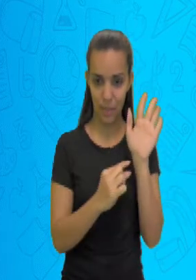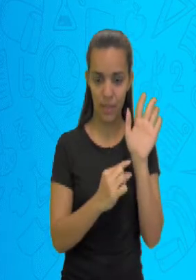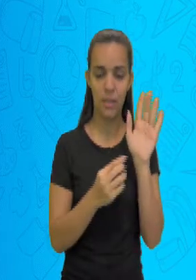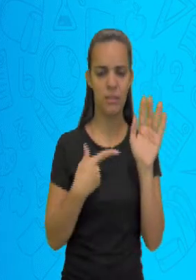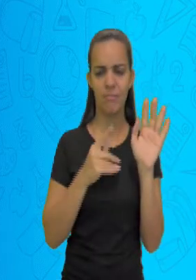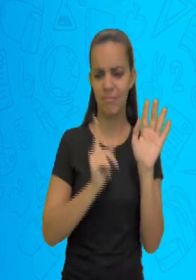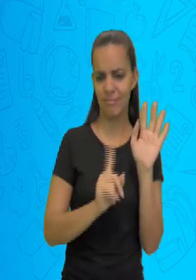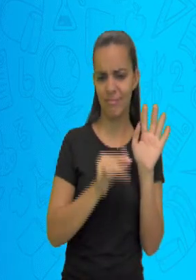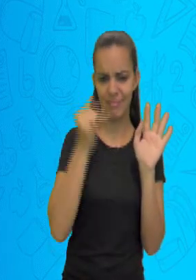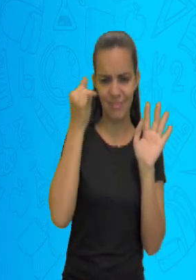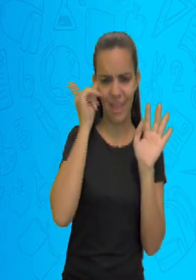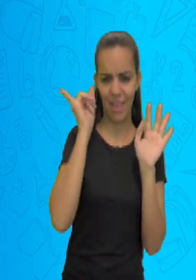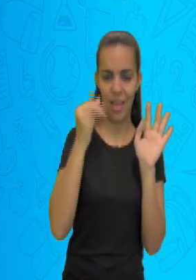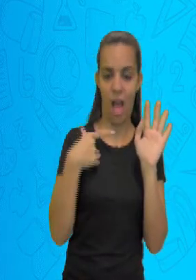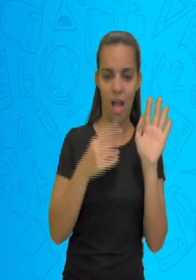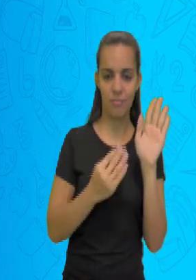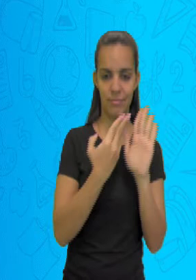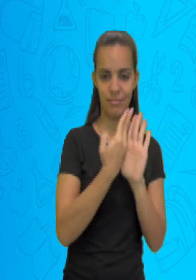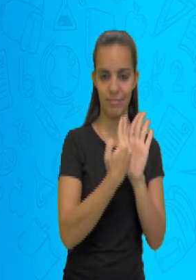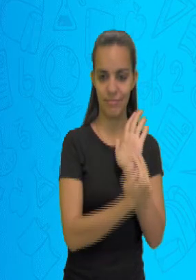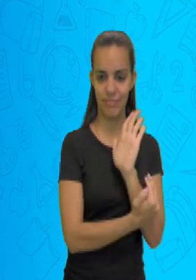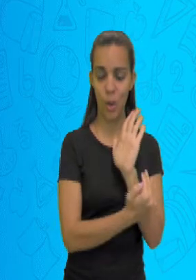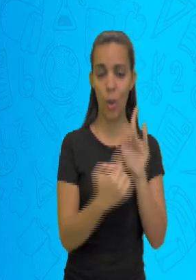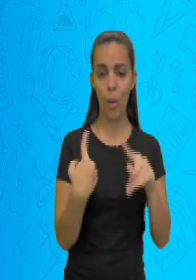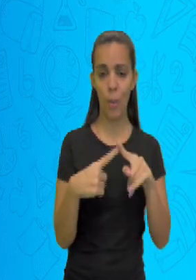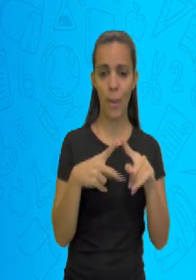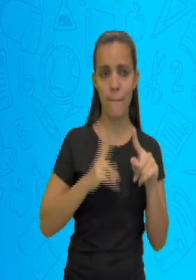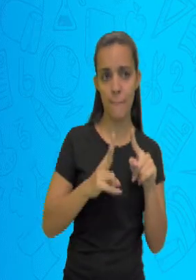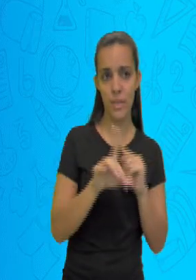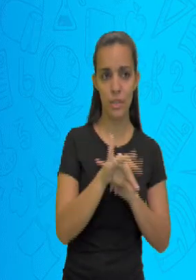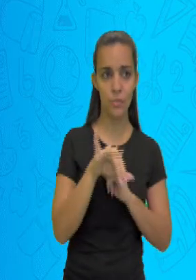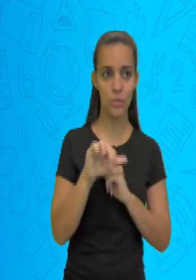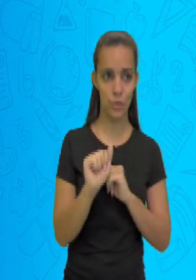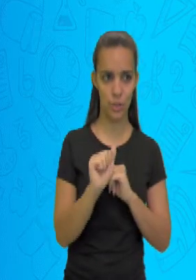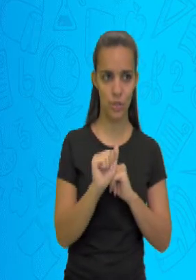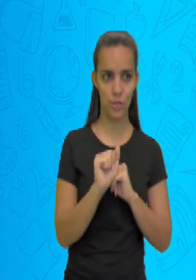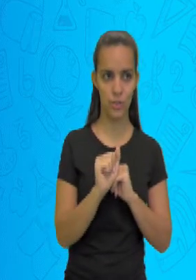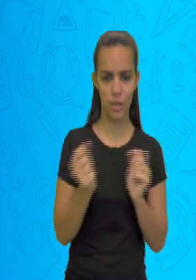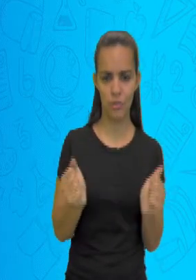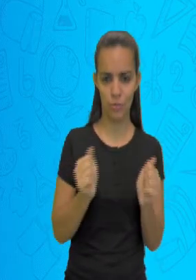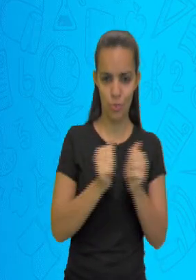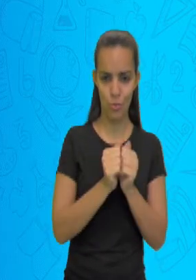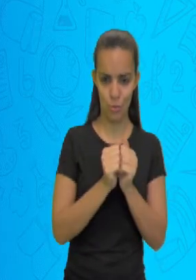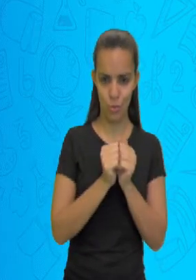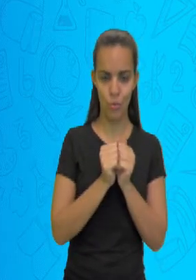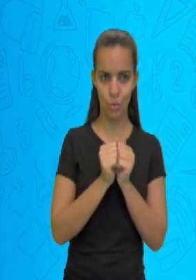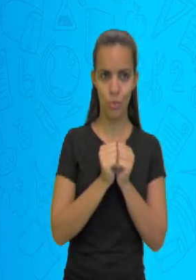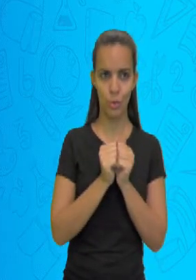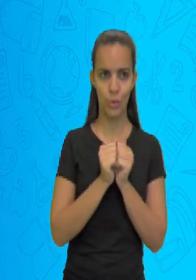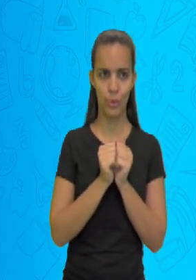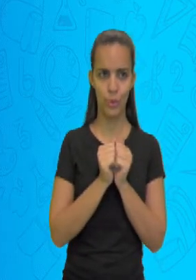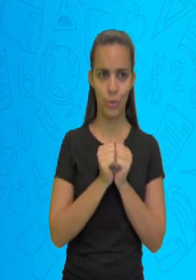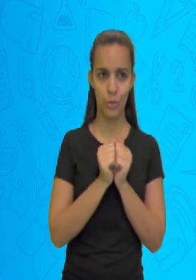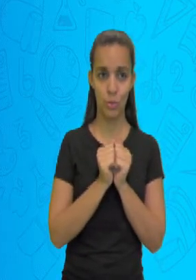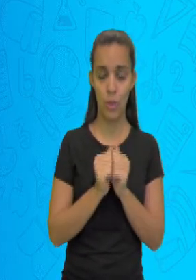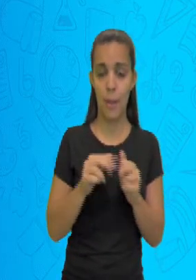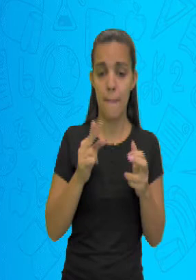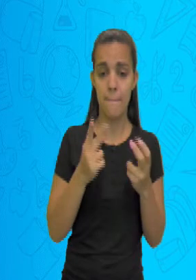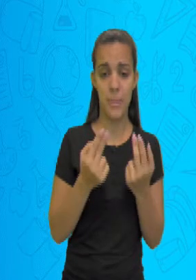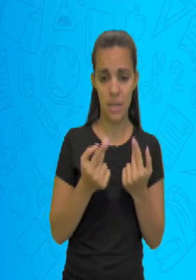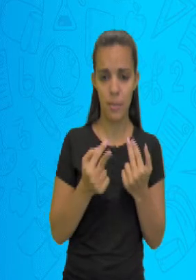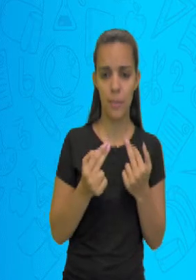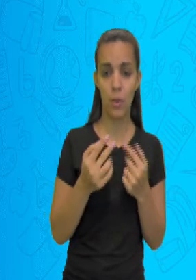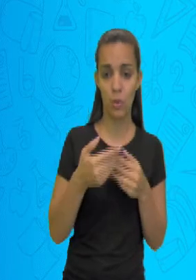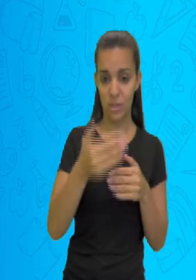30 e o dia 31, eles aproveitaram esse espaço e colocaram aqui os 2 dias. Então, esse mês teria